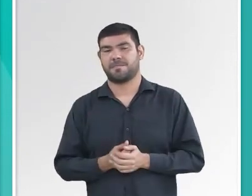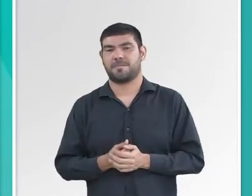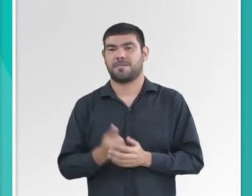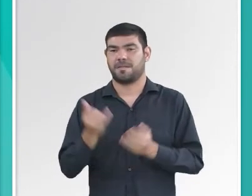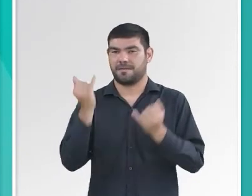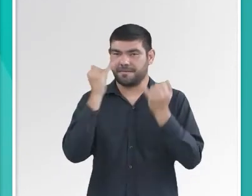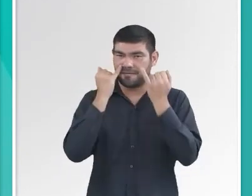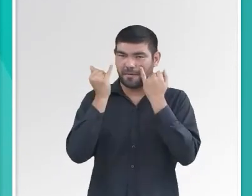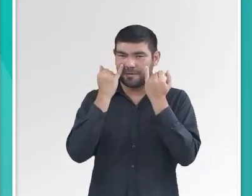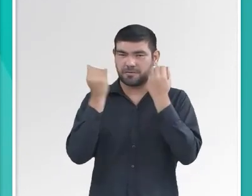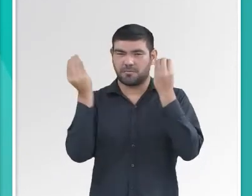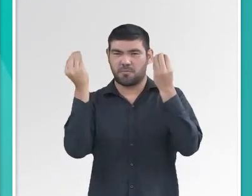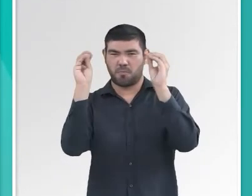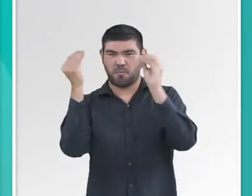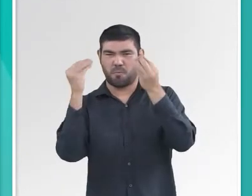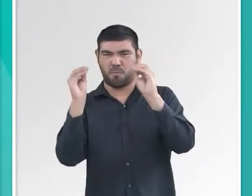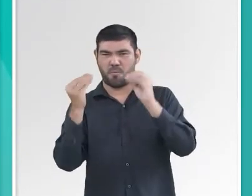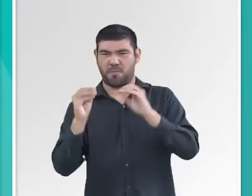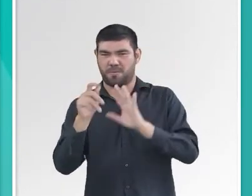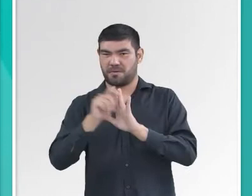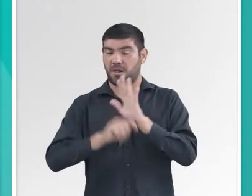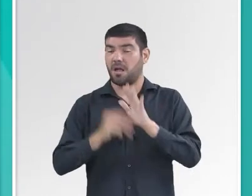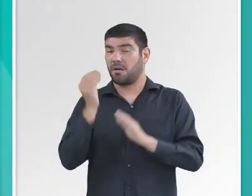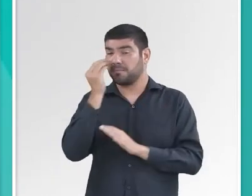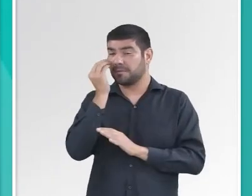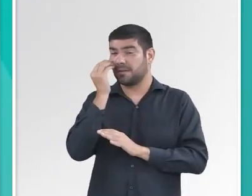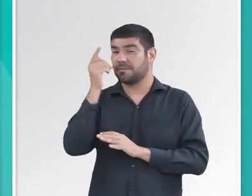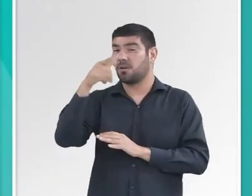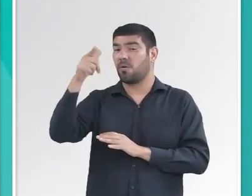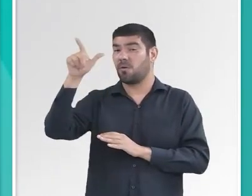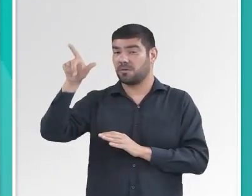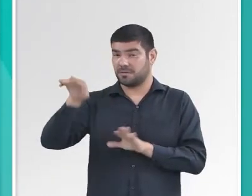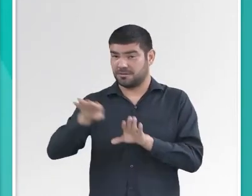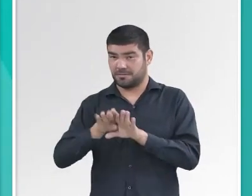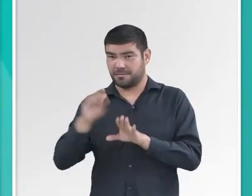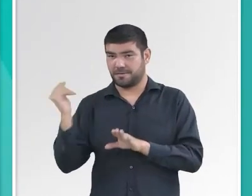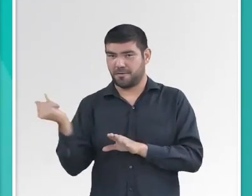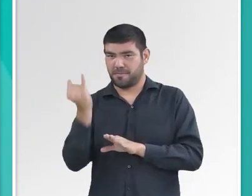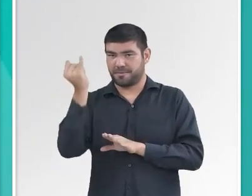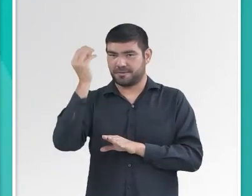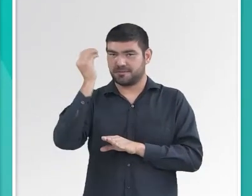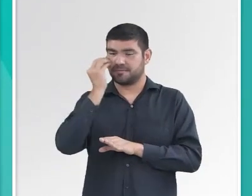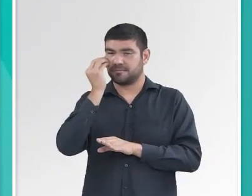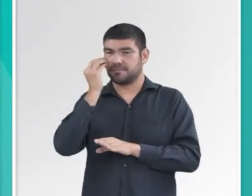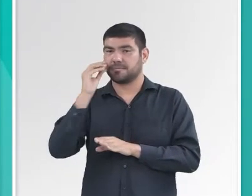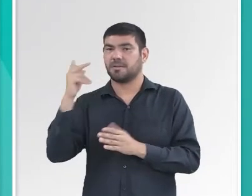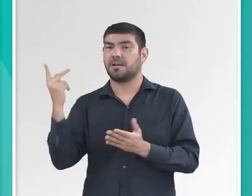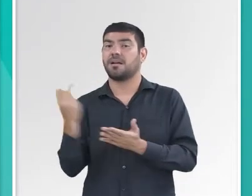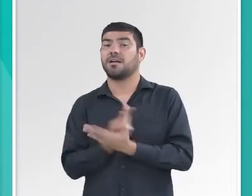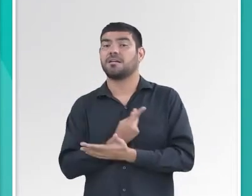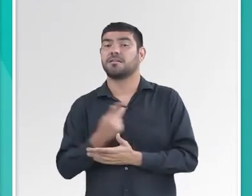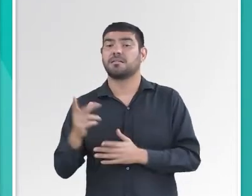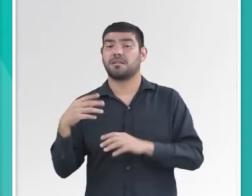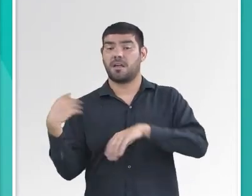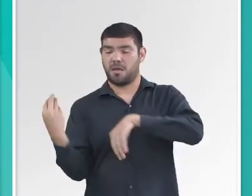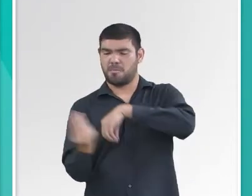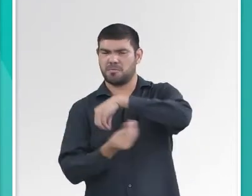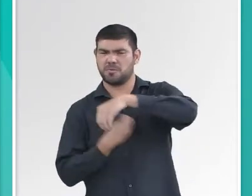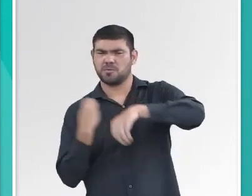essas relações aí no texto. E observe que tem outra questão, olha só. O que esse evento traz? Olha só,